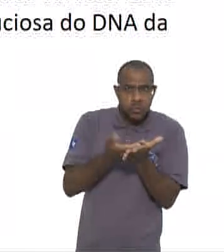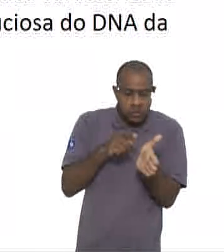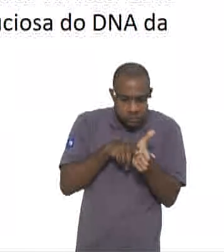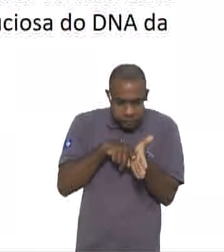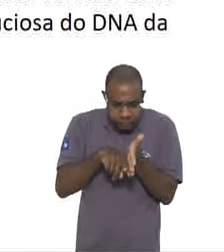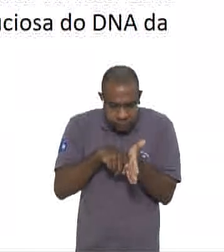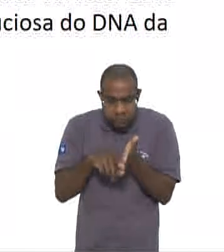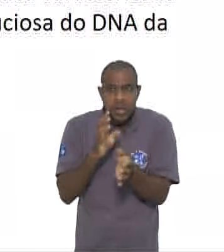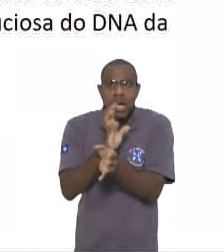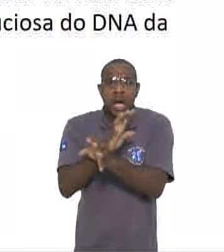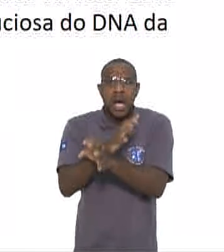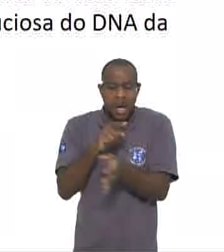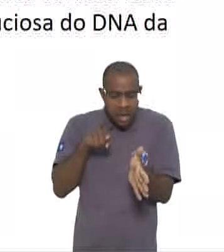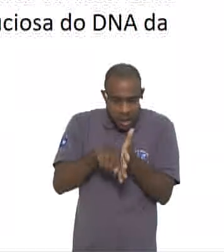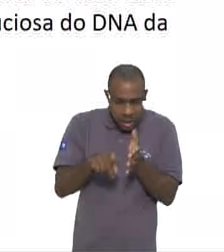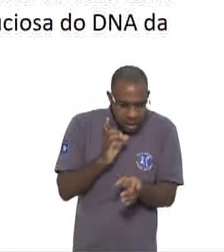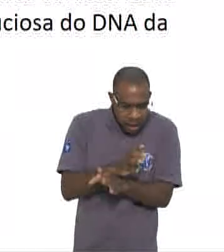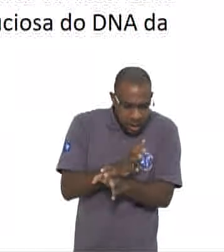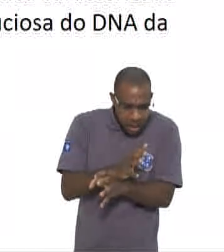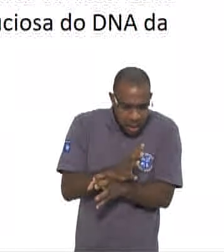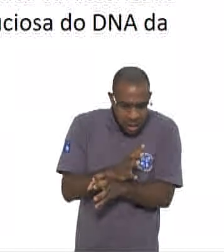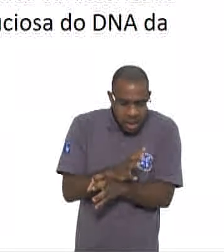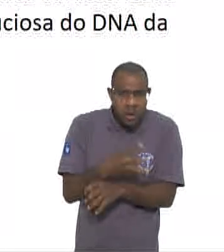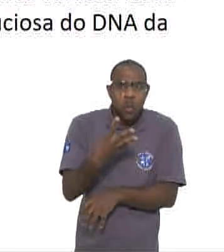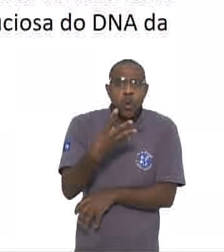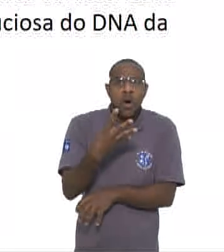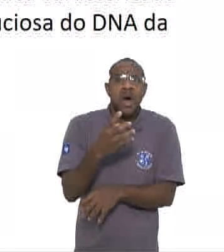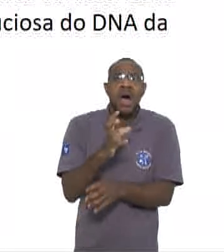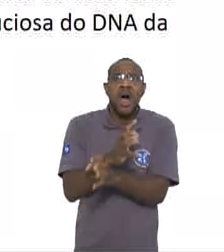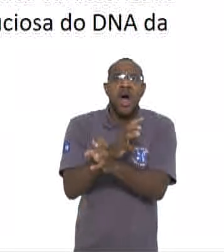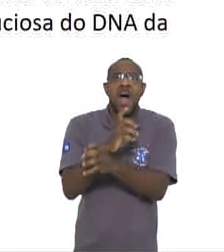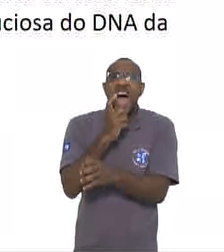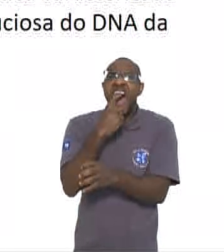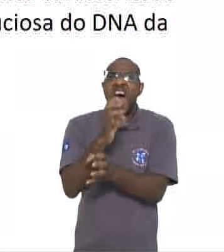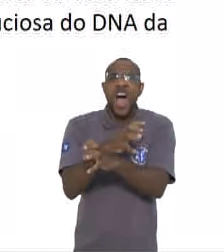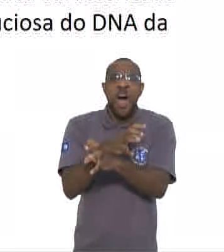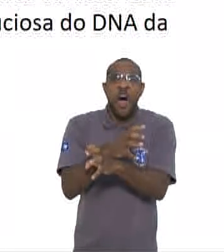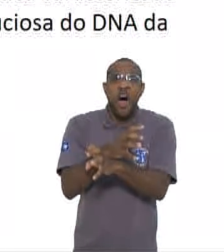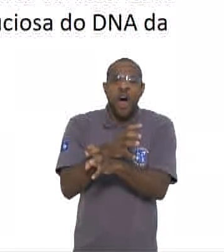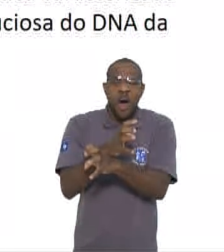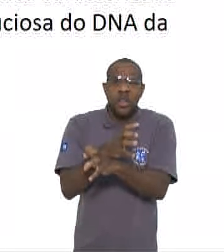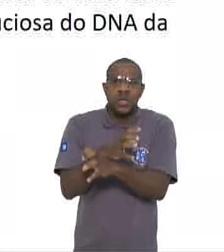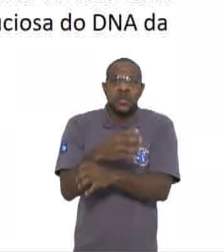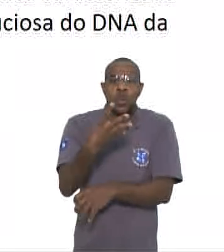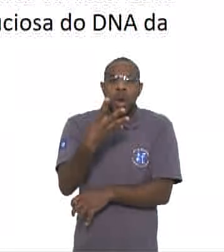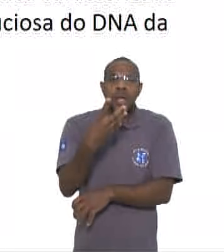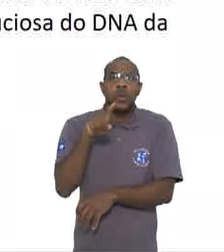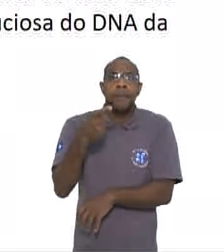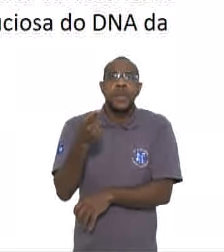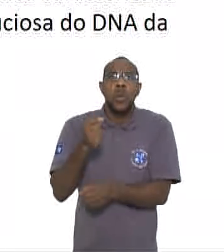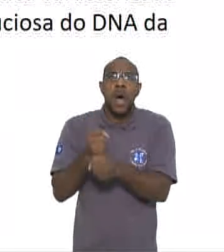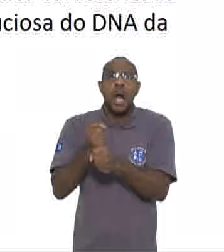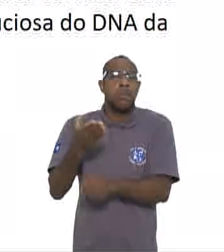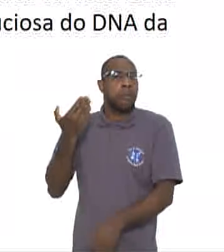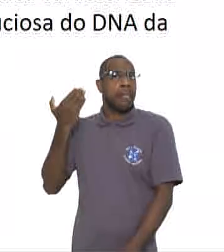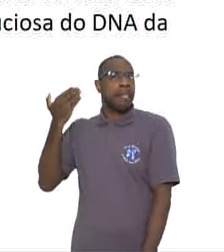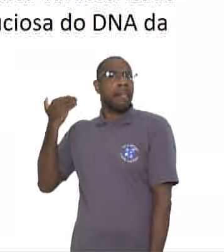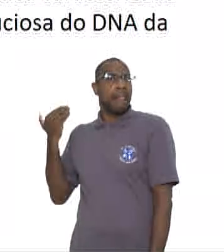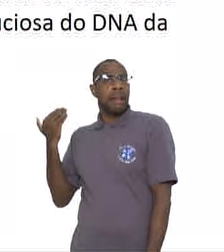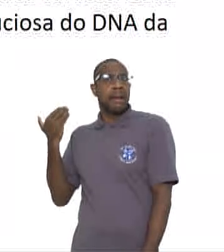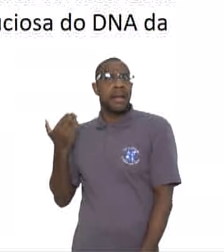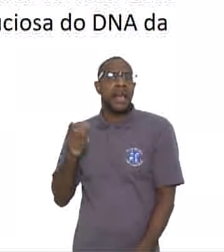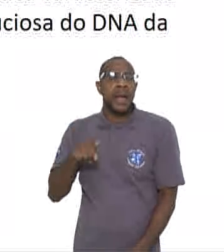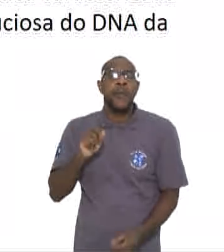uma descoberta impressionante: ossos de 4.000 anos provenientes de um bebê com síndrome de Down. Os pesquisadores acreditam